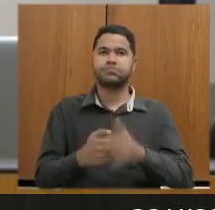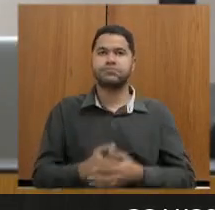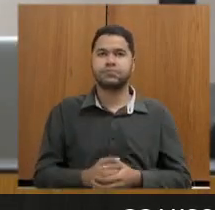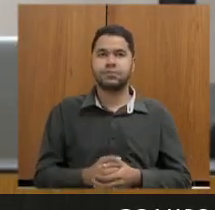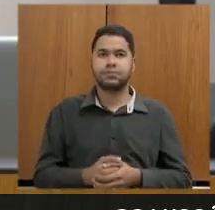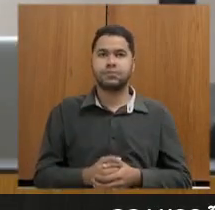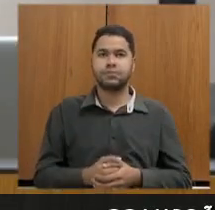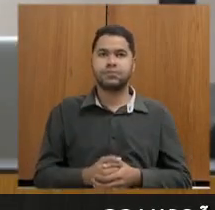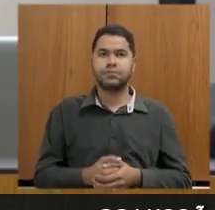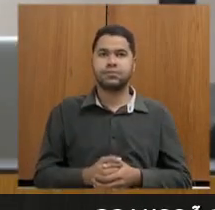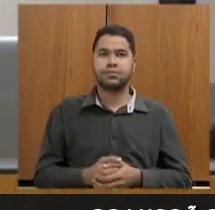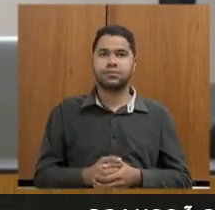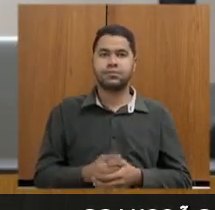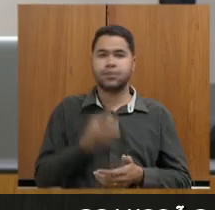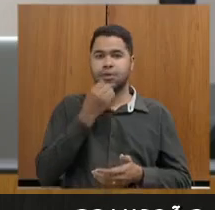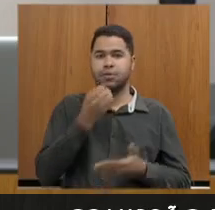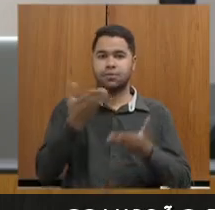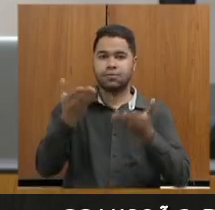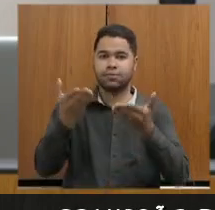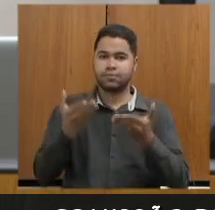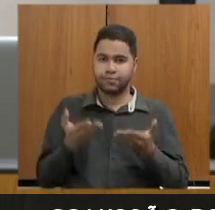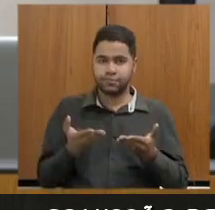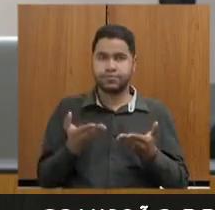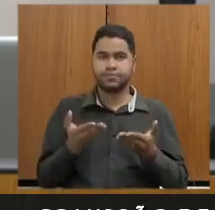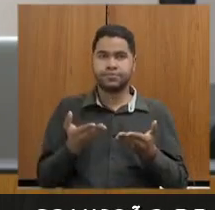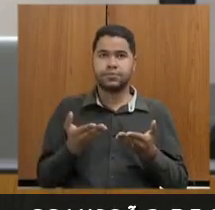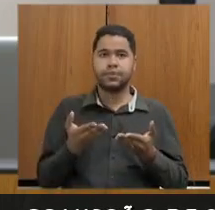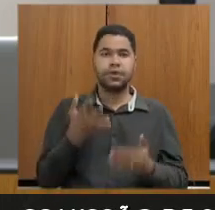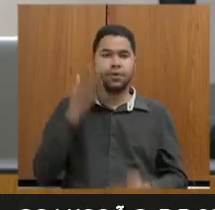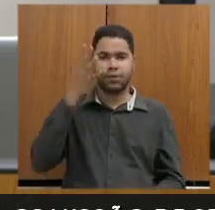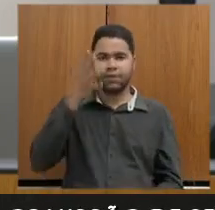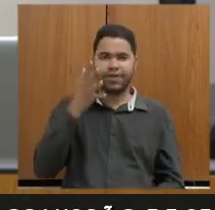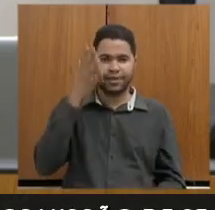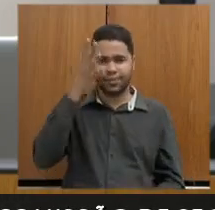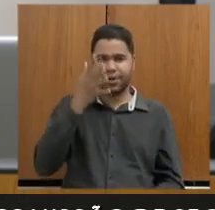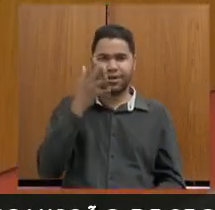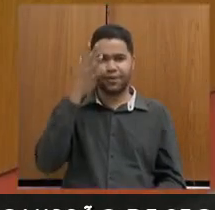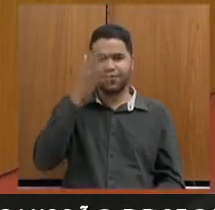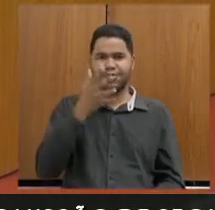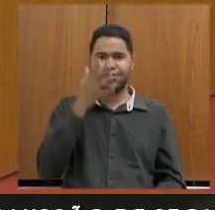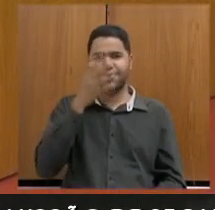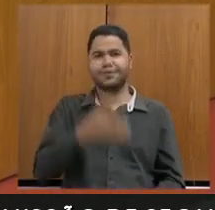Coronel Rodrigo só seja muito bem vindo o senhor tem a palavra